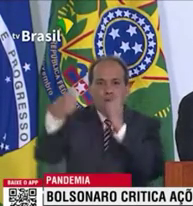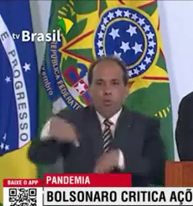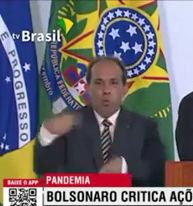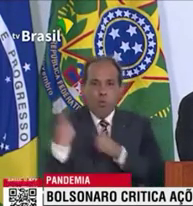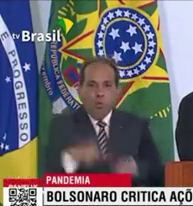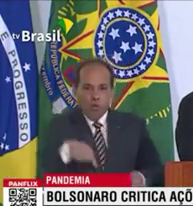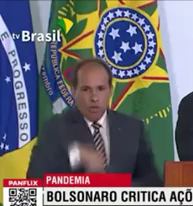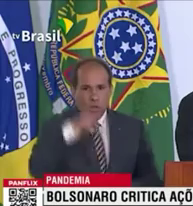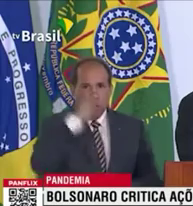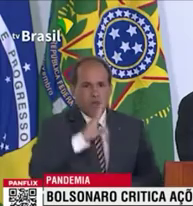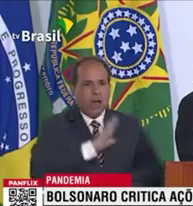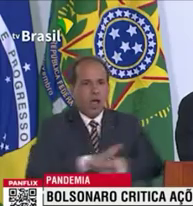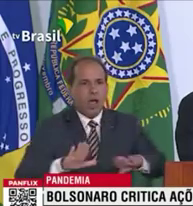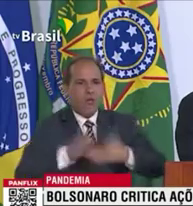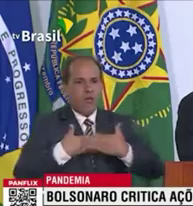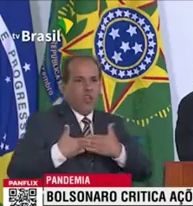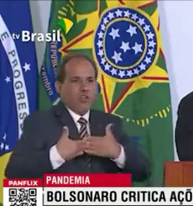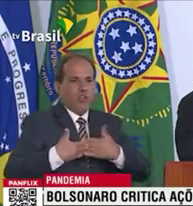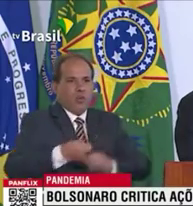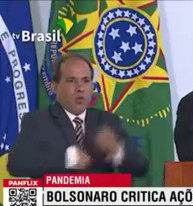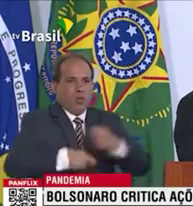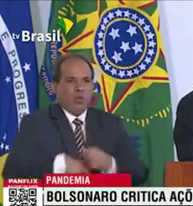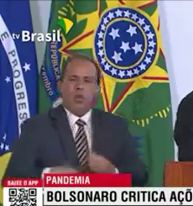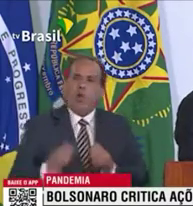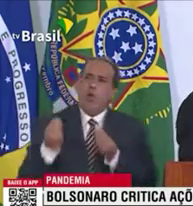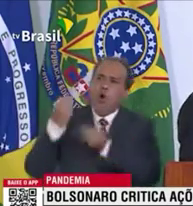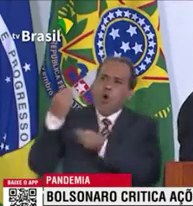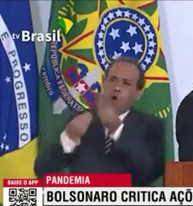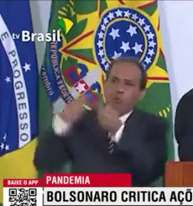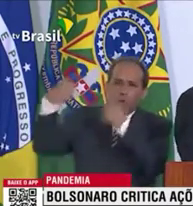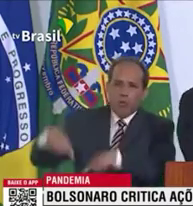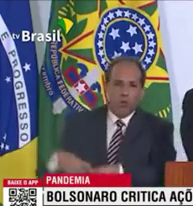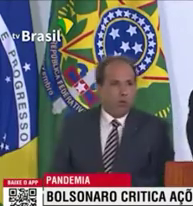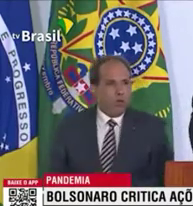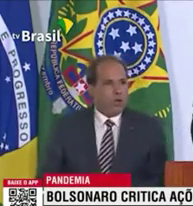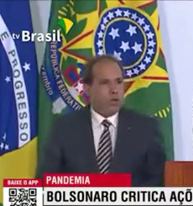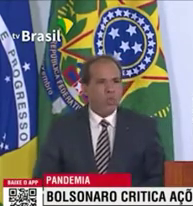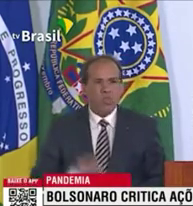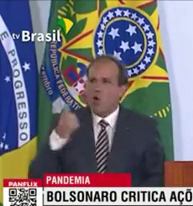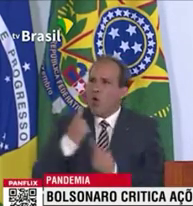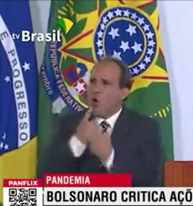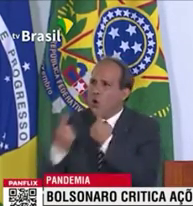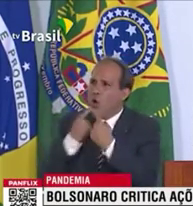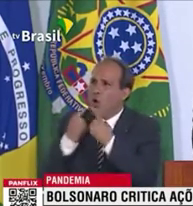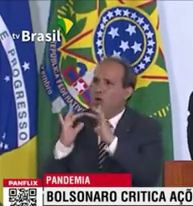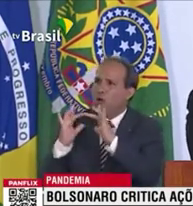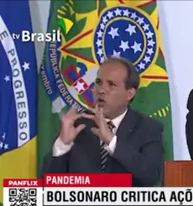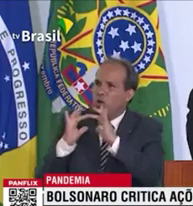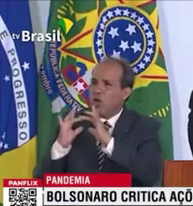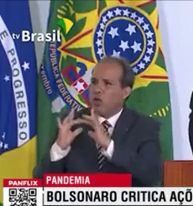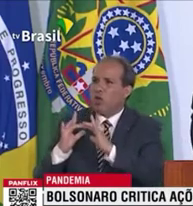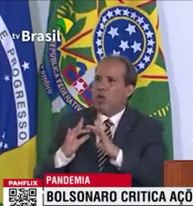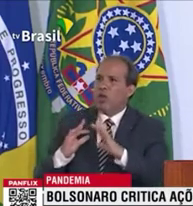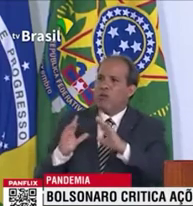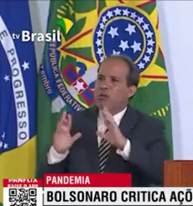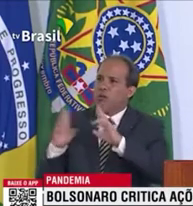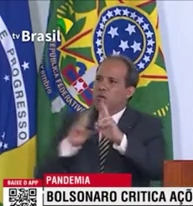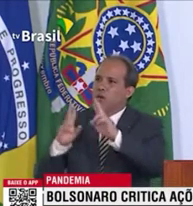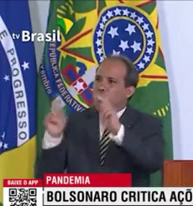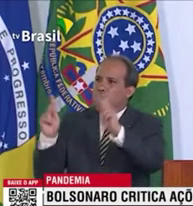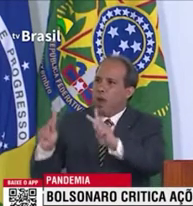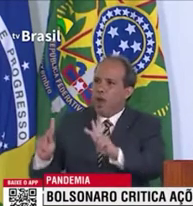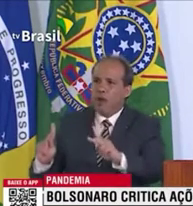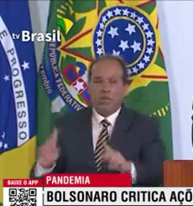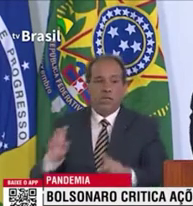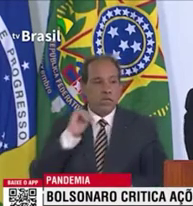E como é que nós podemos fazer frente a tudo isso? Apenas a diplomacia não dá. Né, Ernesto? Que quando acaba a